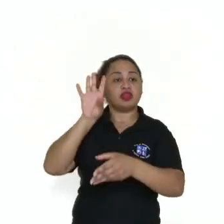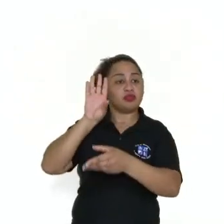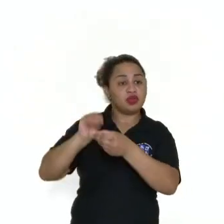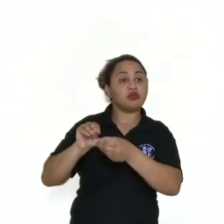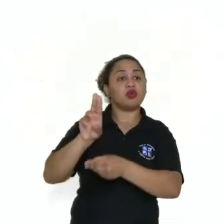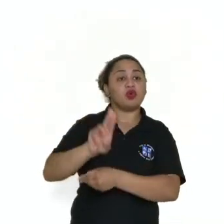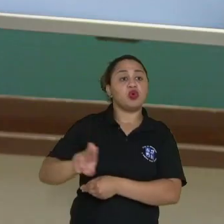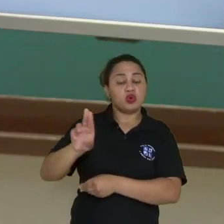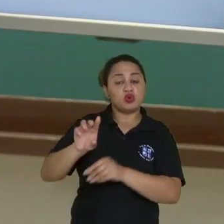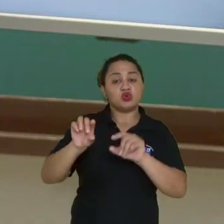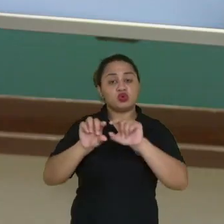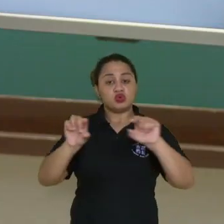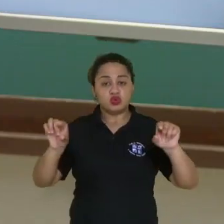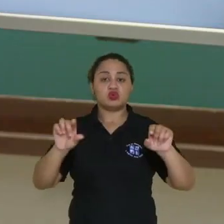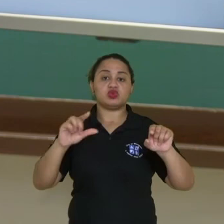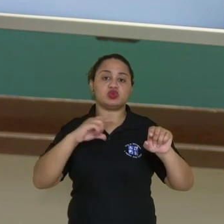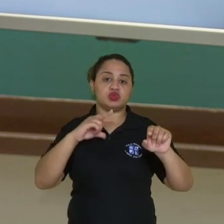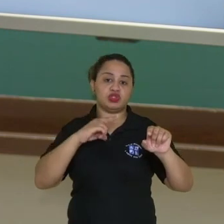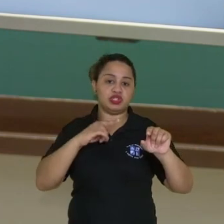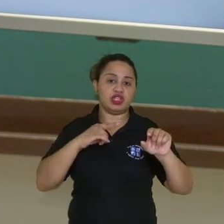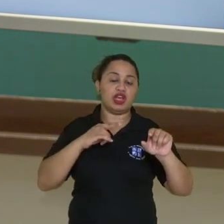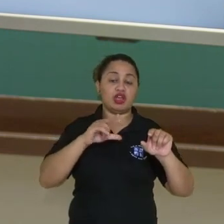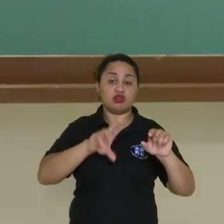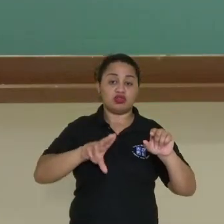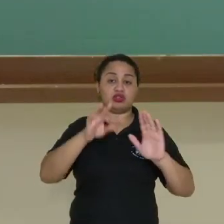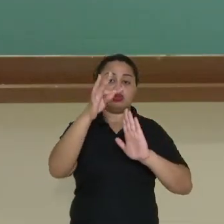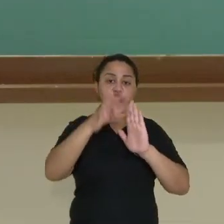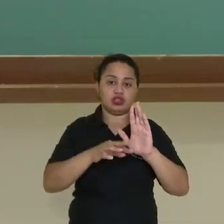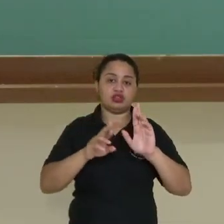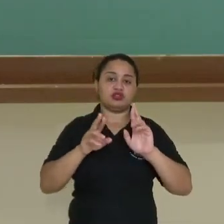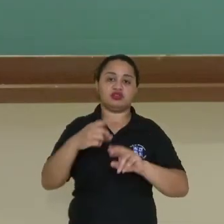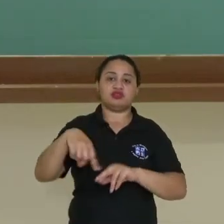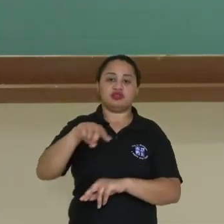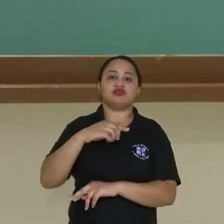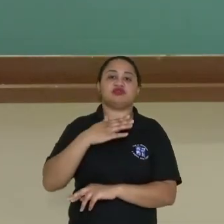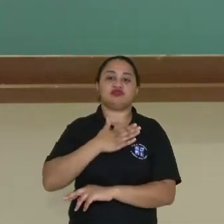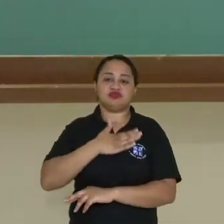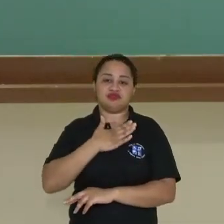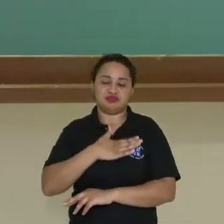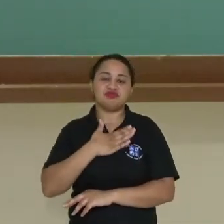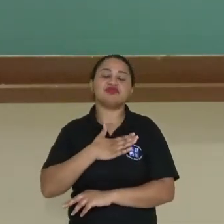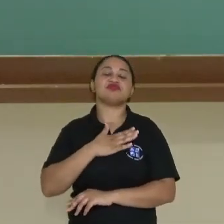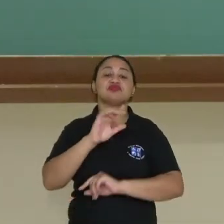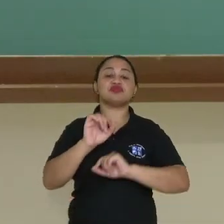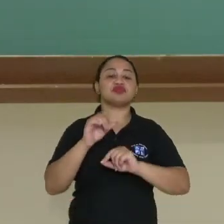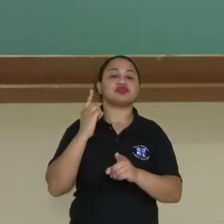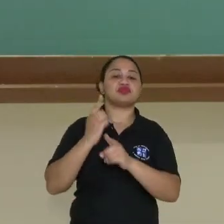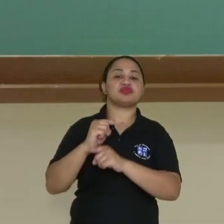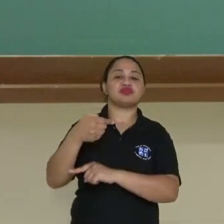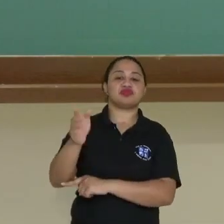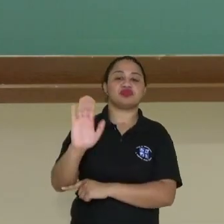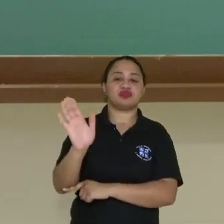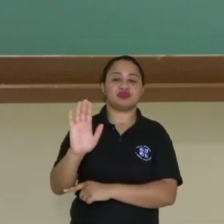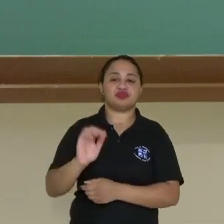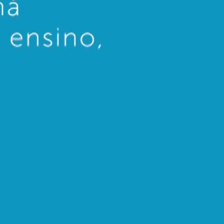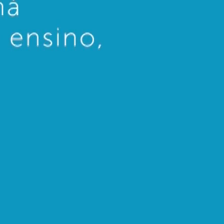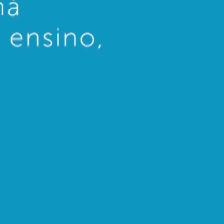uso de uma locução conjuntiva no texto, né? Espero que vocês tenham gostado e até breve.